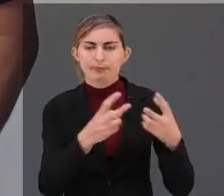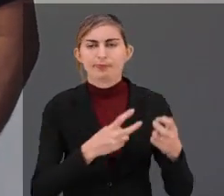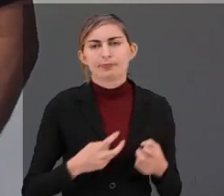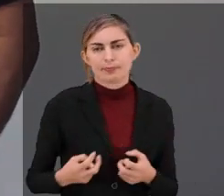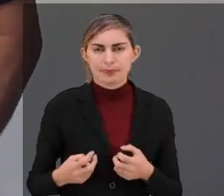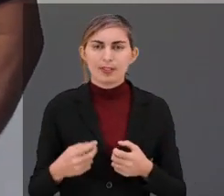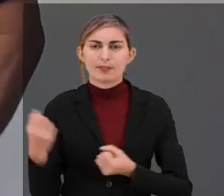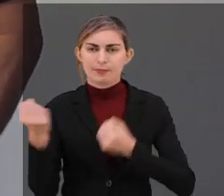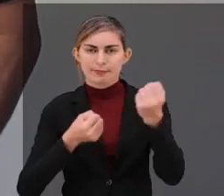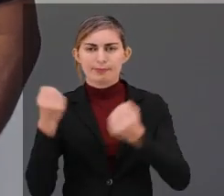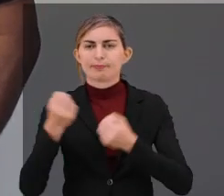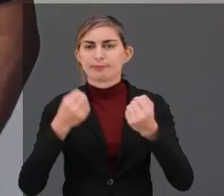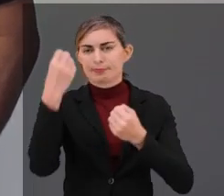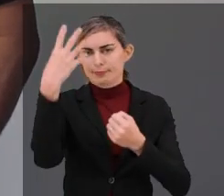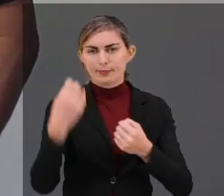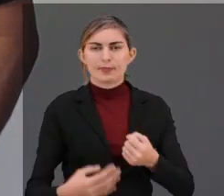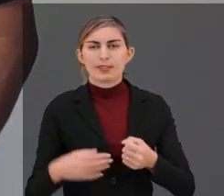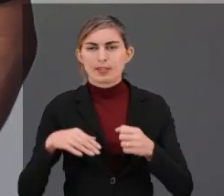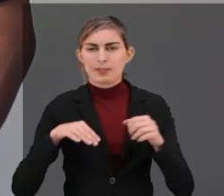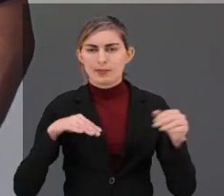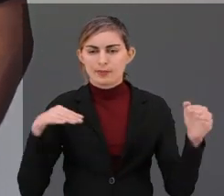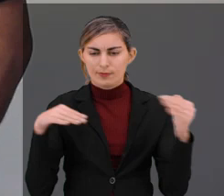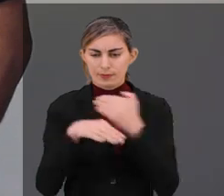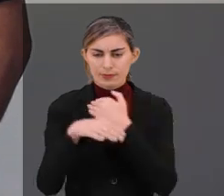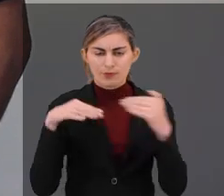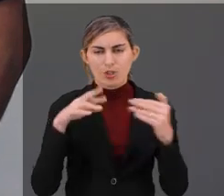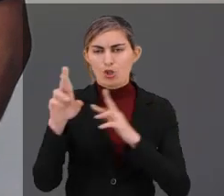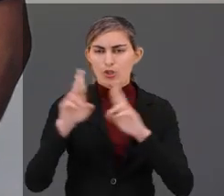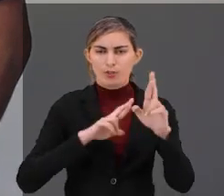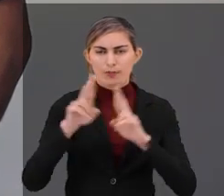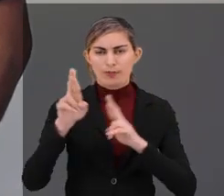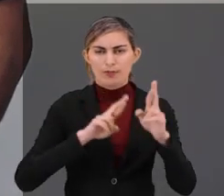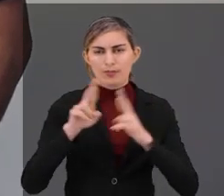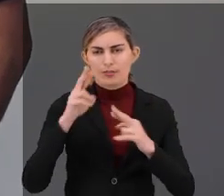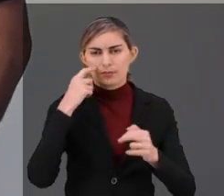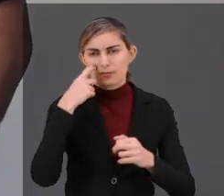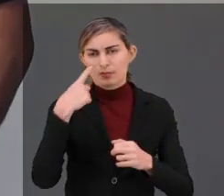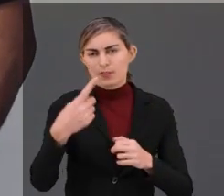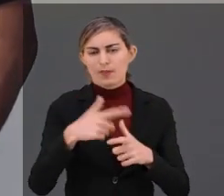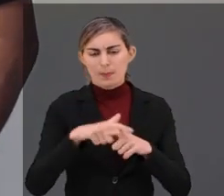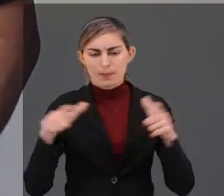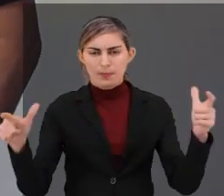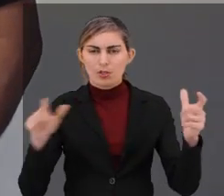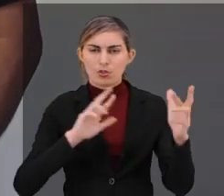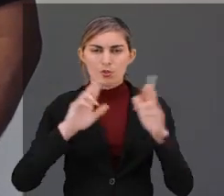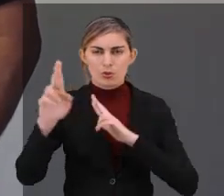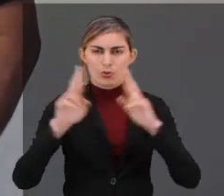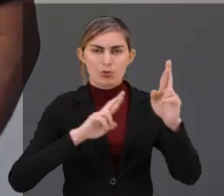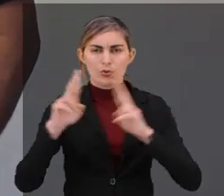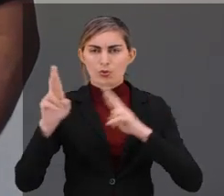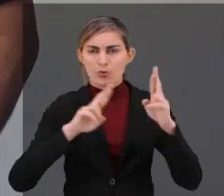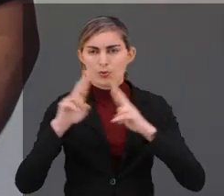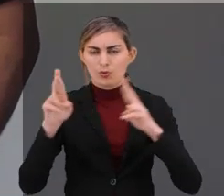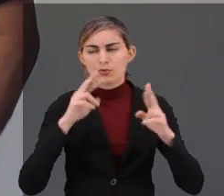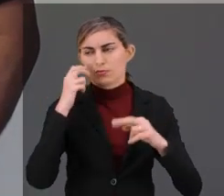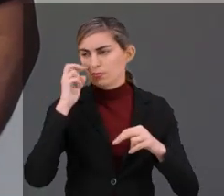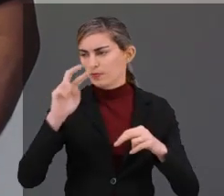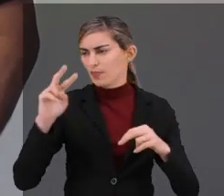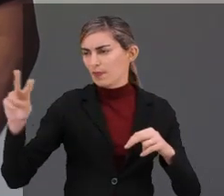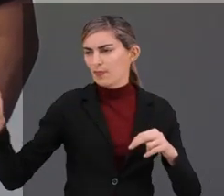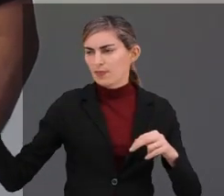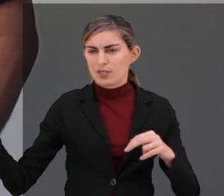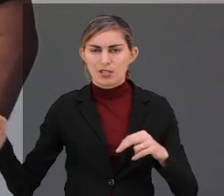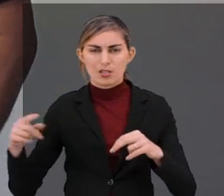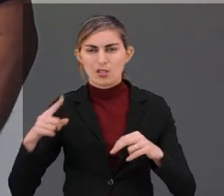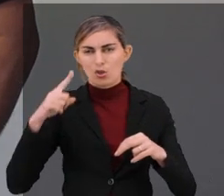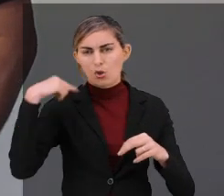nosso trânsito. Como nosso transporte é rodoviário, vivemos na maioria do nosso tempo nas rodovias e passando por situações